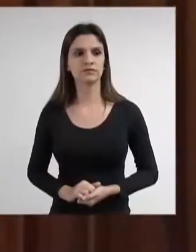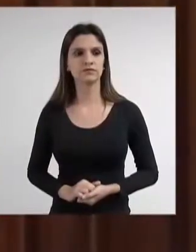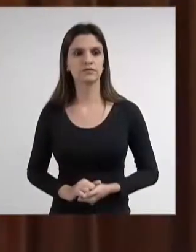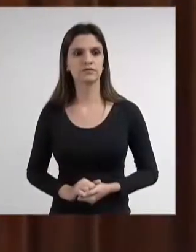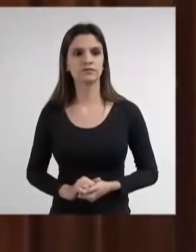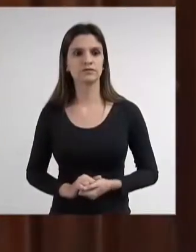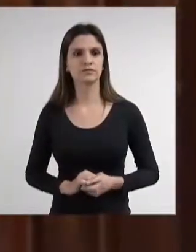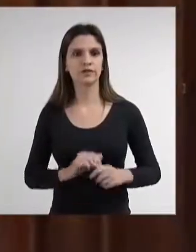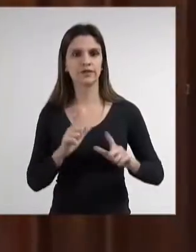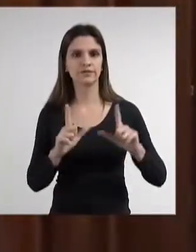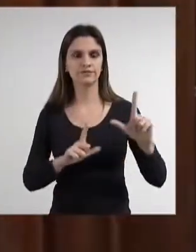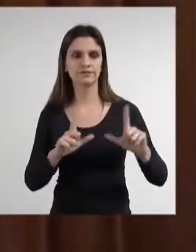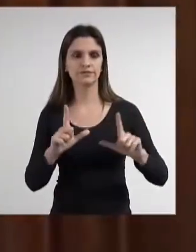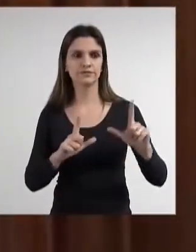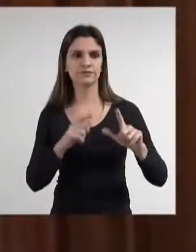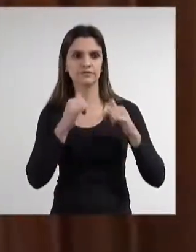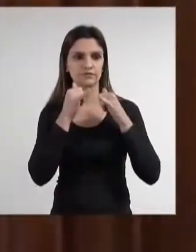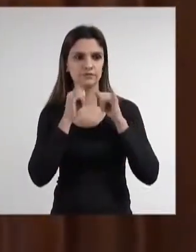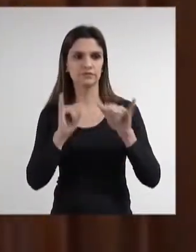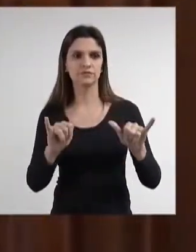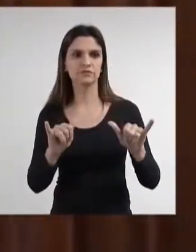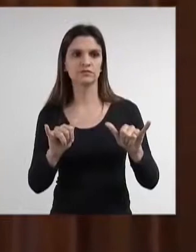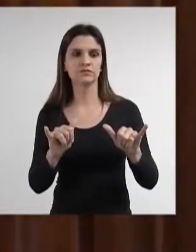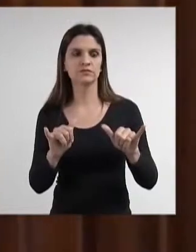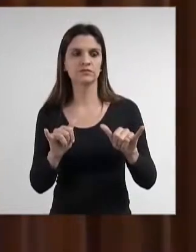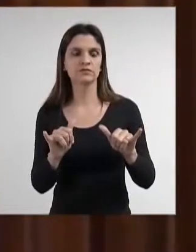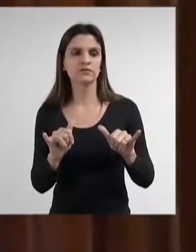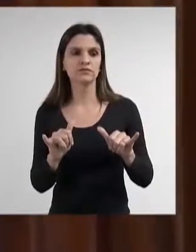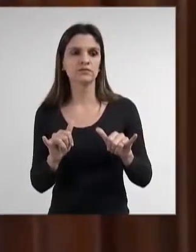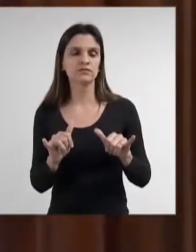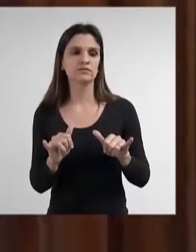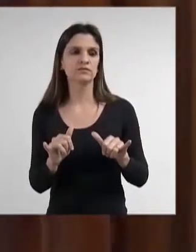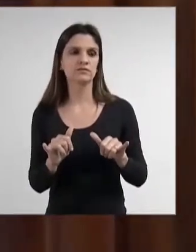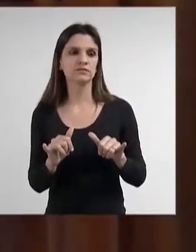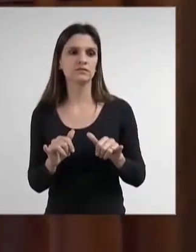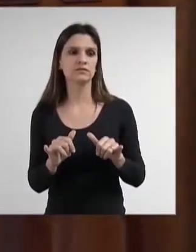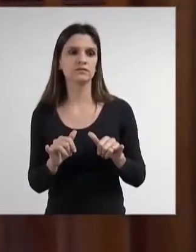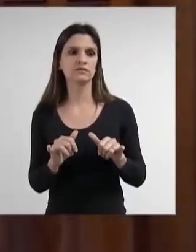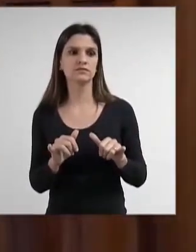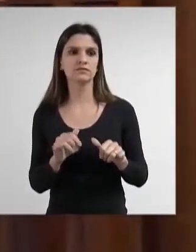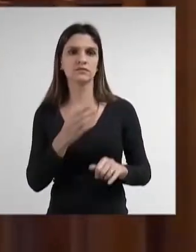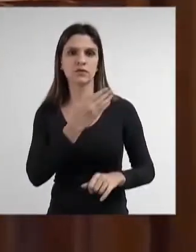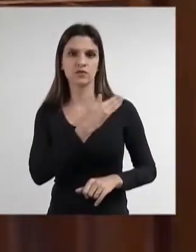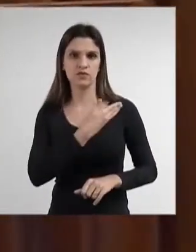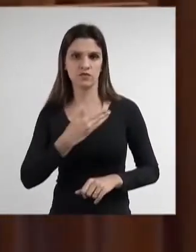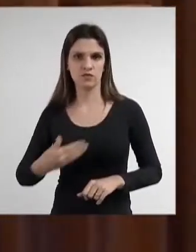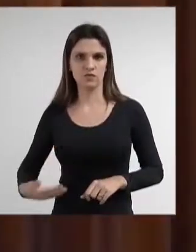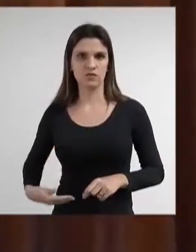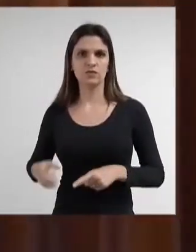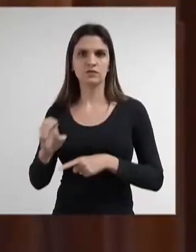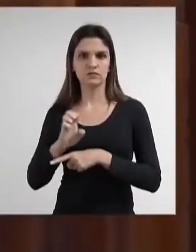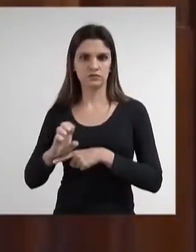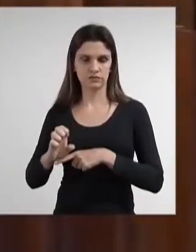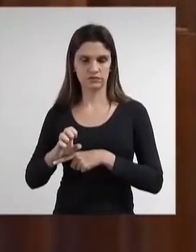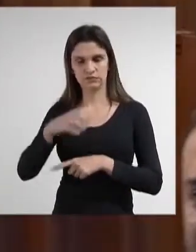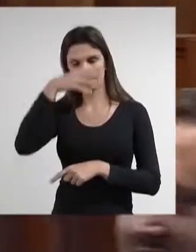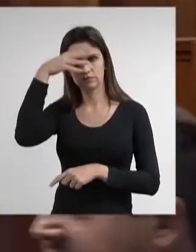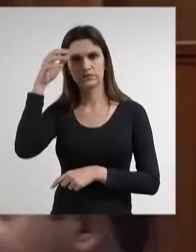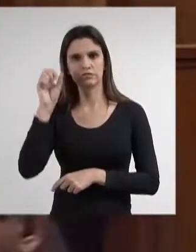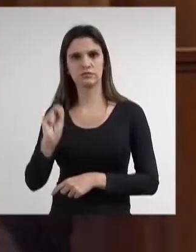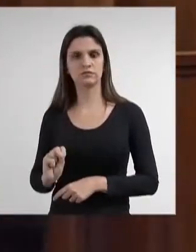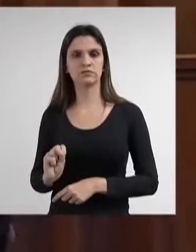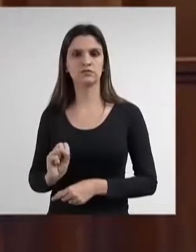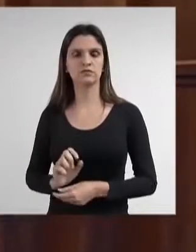imprensa noticiou que o governo do estado de Mato Grosso do